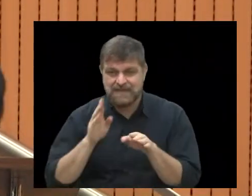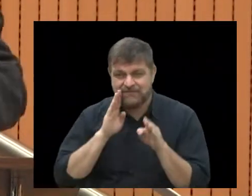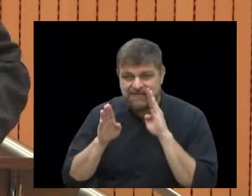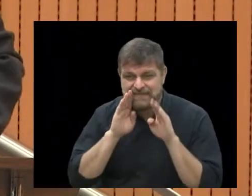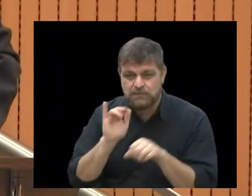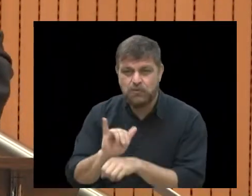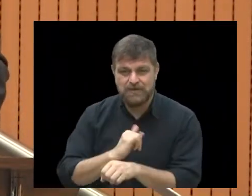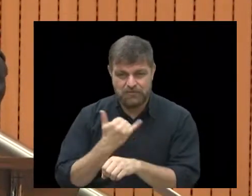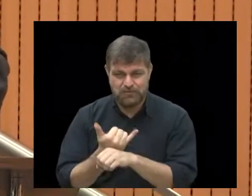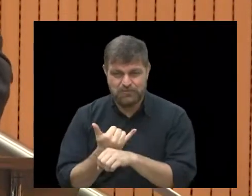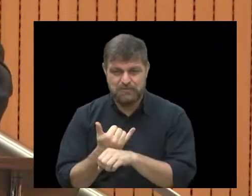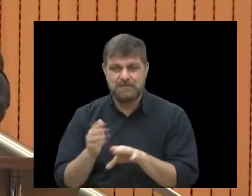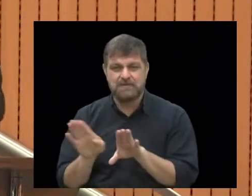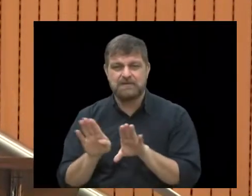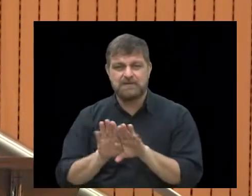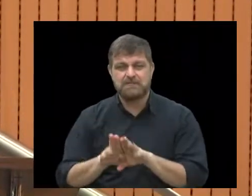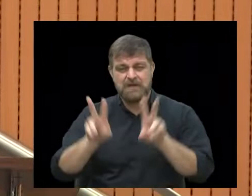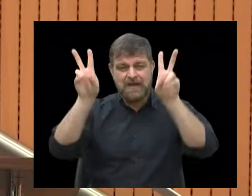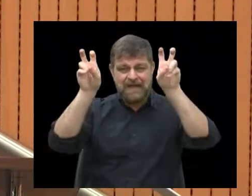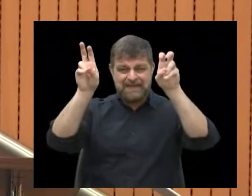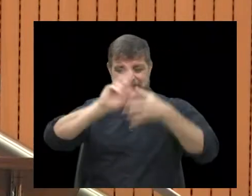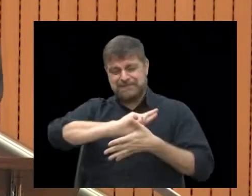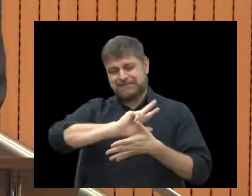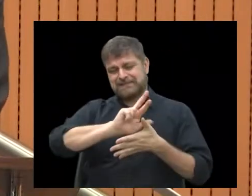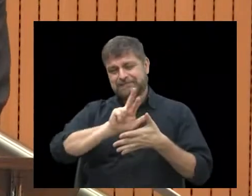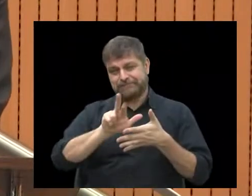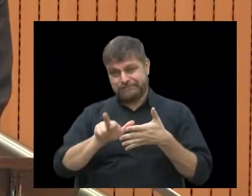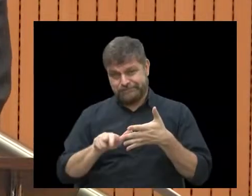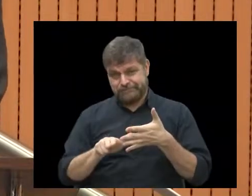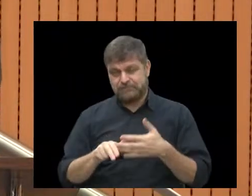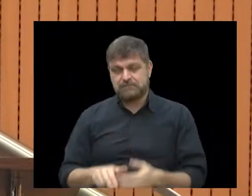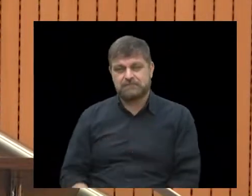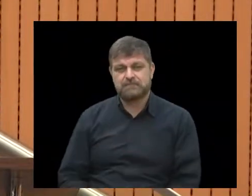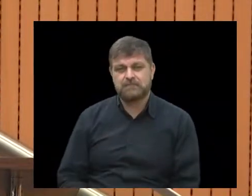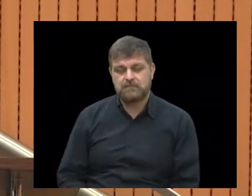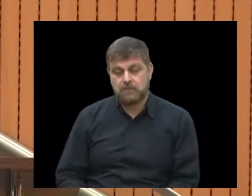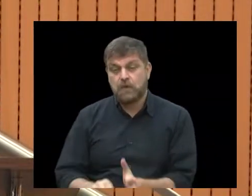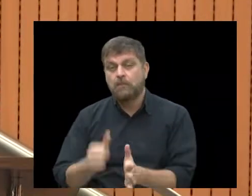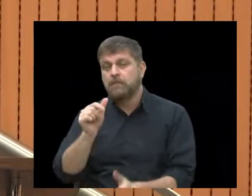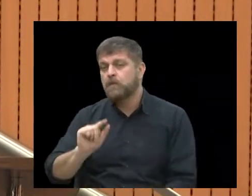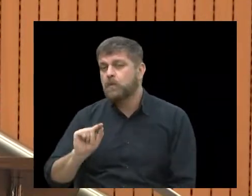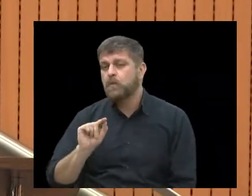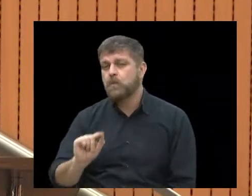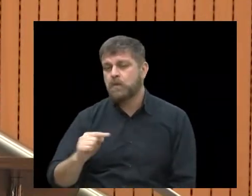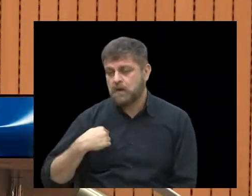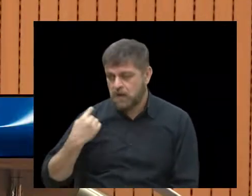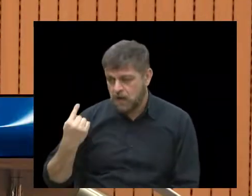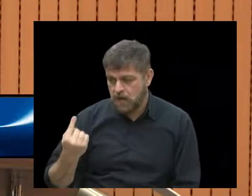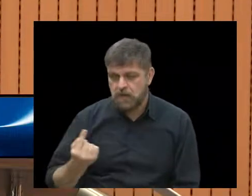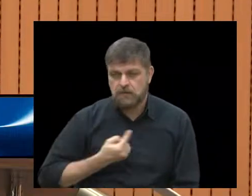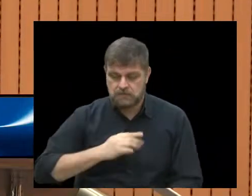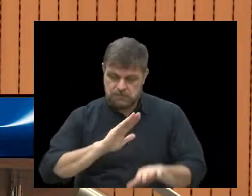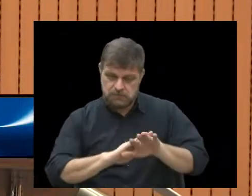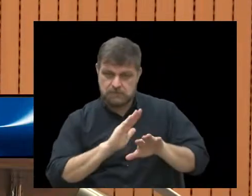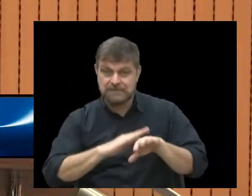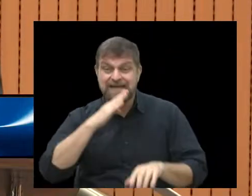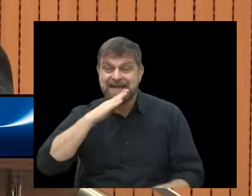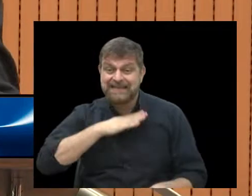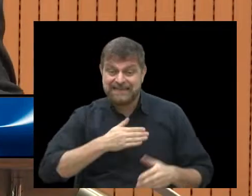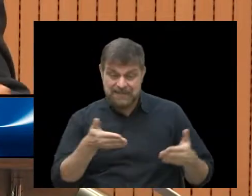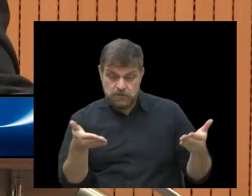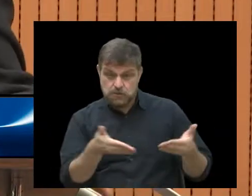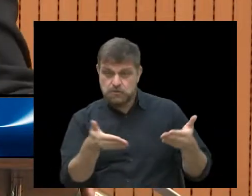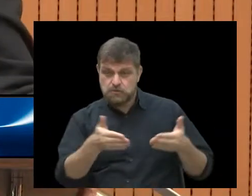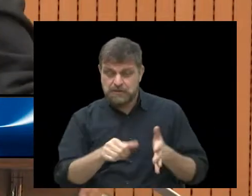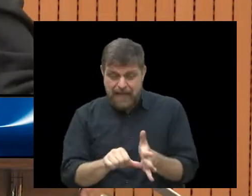sociais, alguns assuntos me trazem aqui à tribuna. O primeiro deles é que nós realizamos, na tarde de hoje,